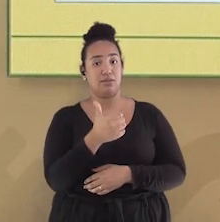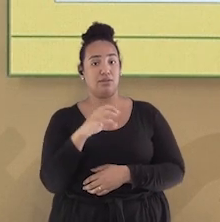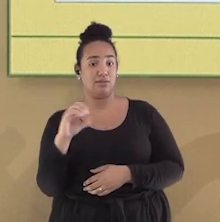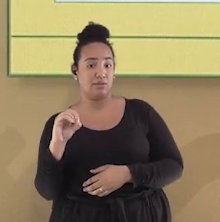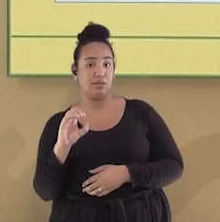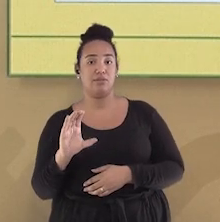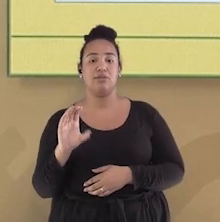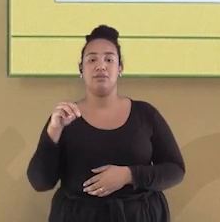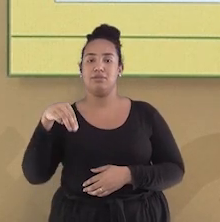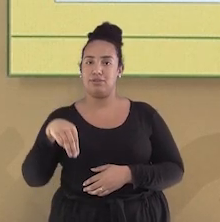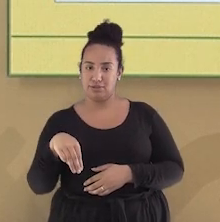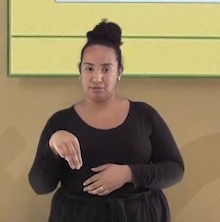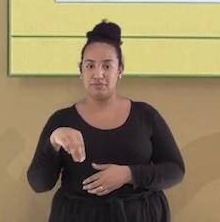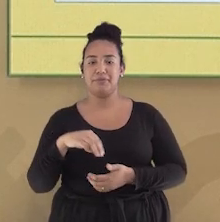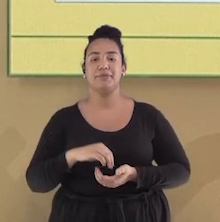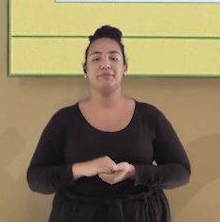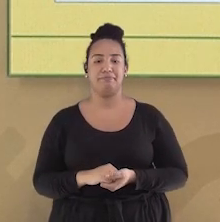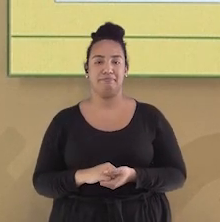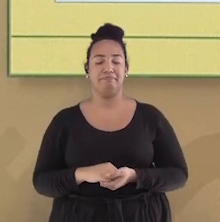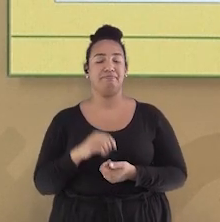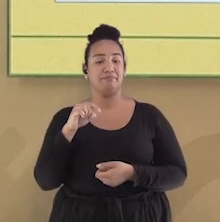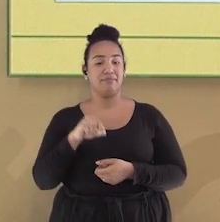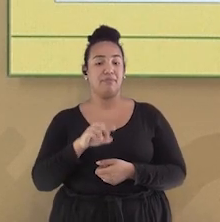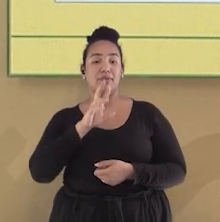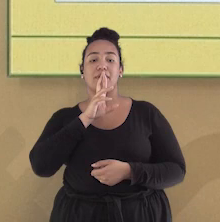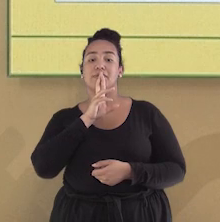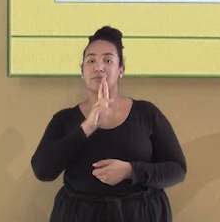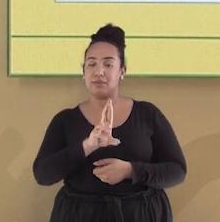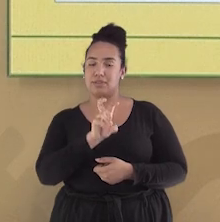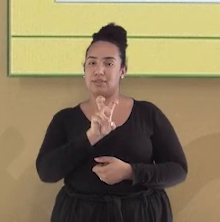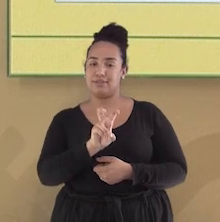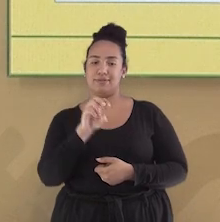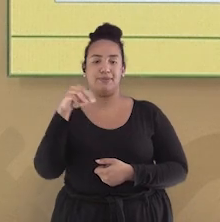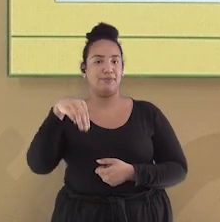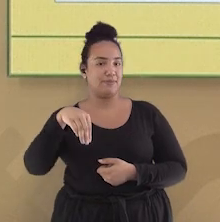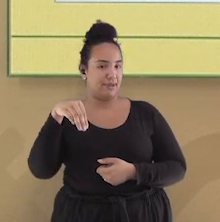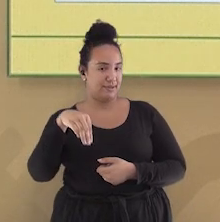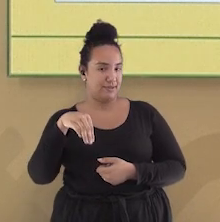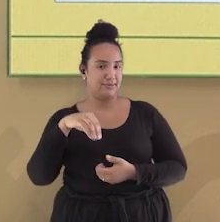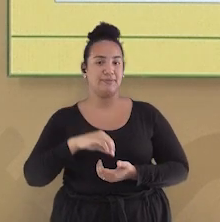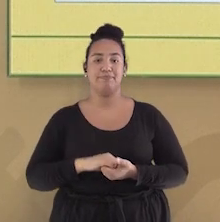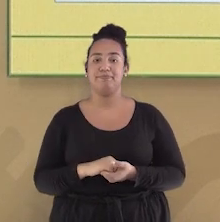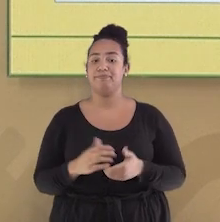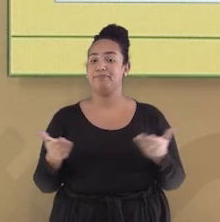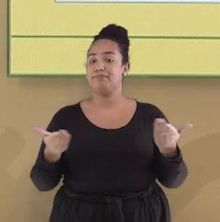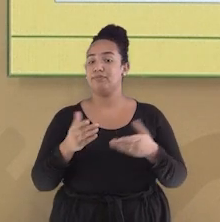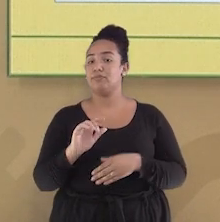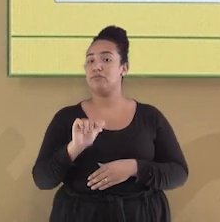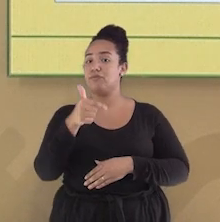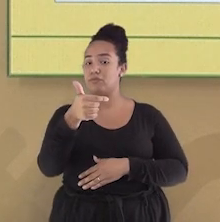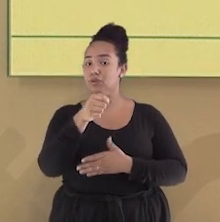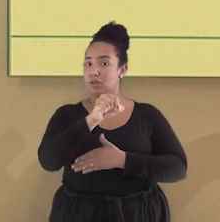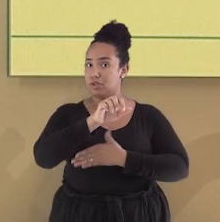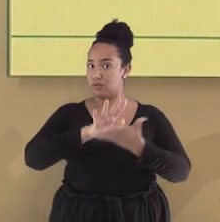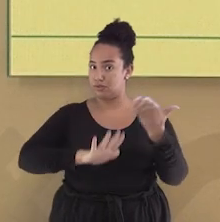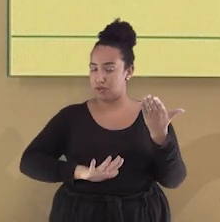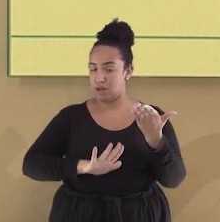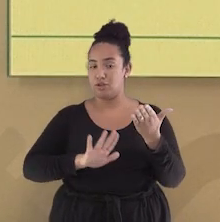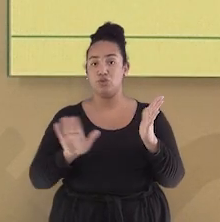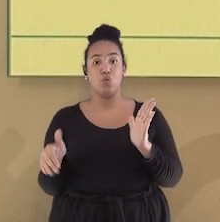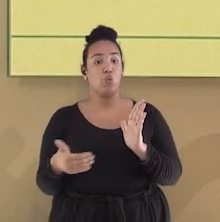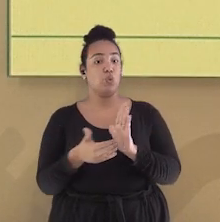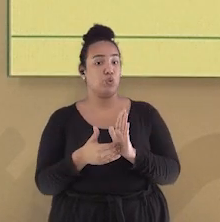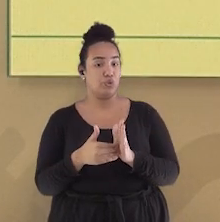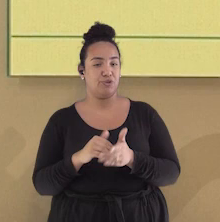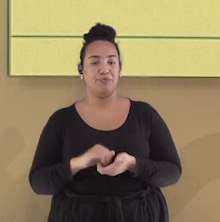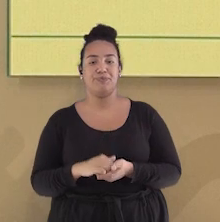Então, eu vou dividir 500 por 100 e o resultado é 5 metros. Mais uma questão e